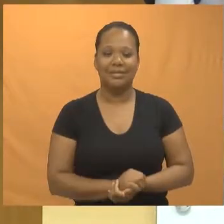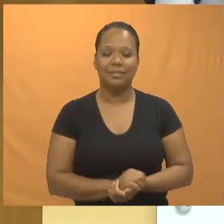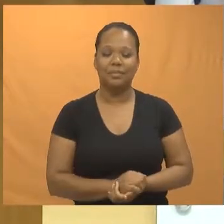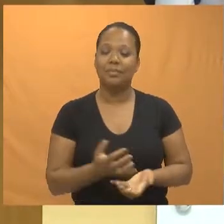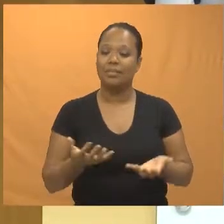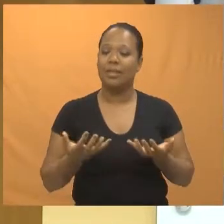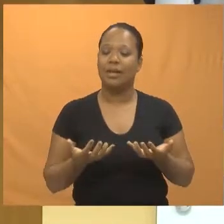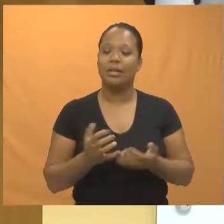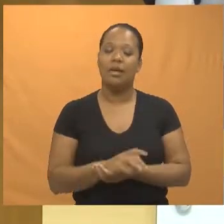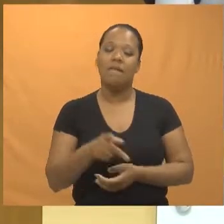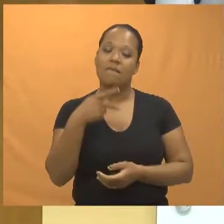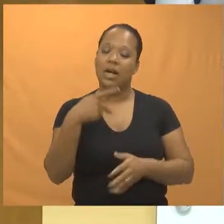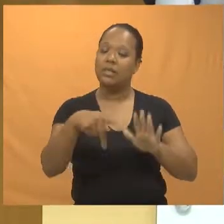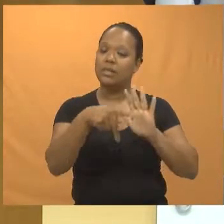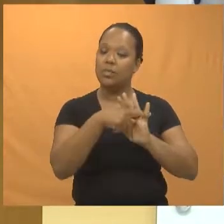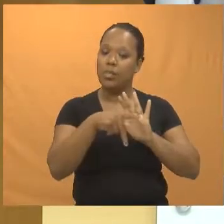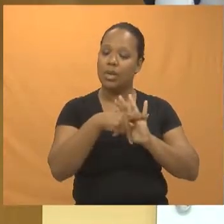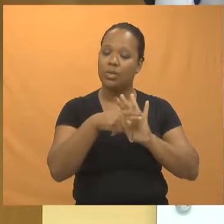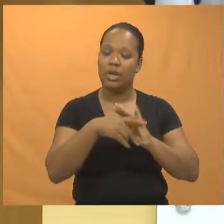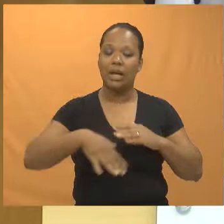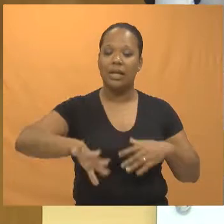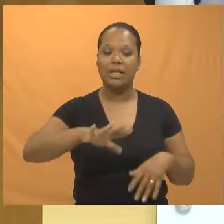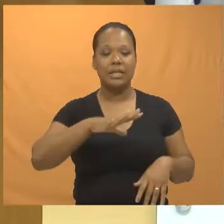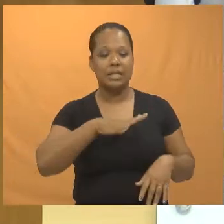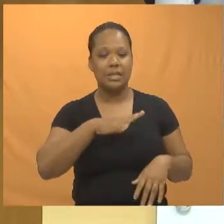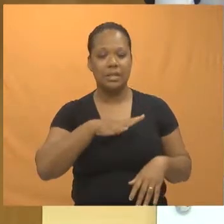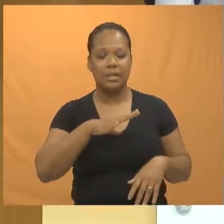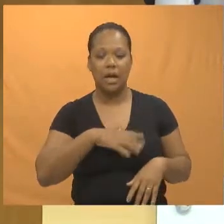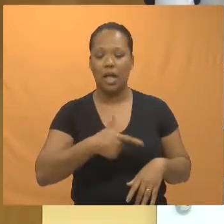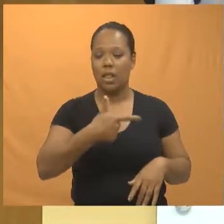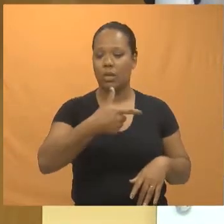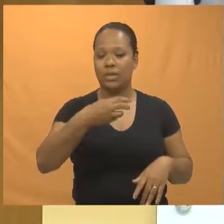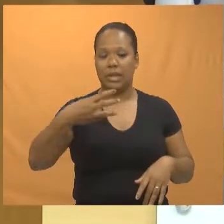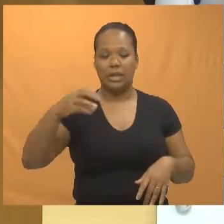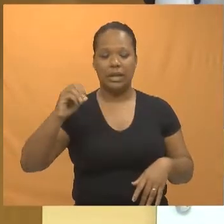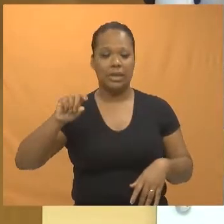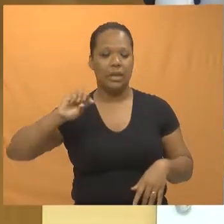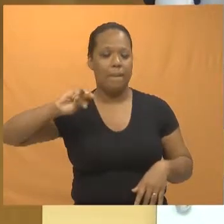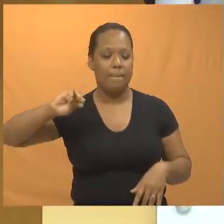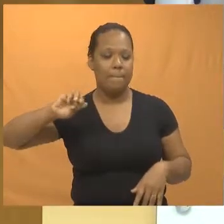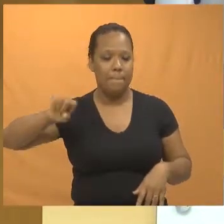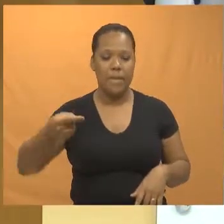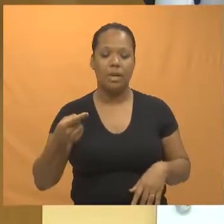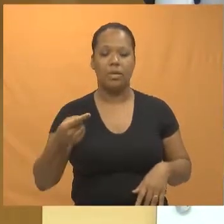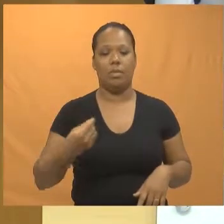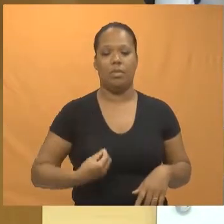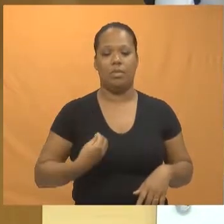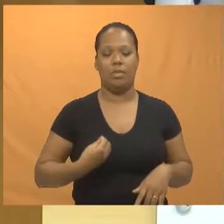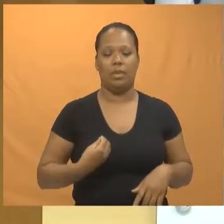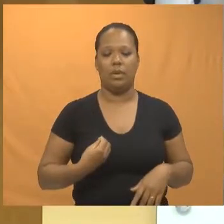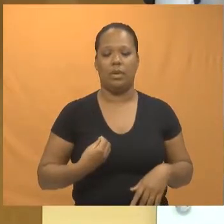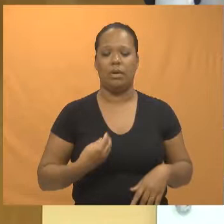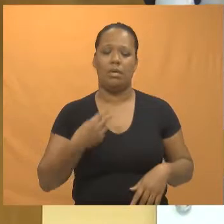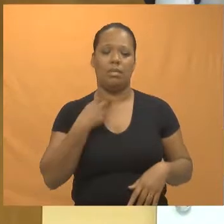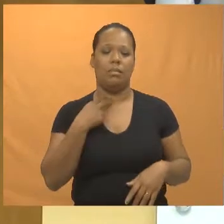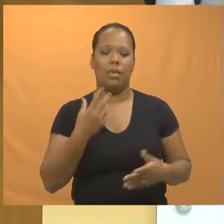Eu queria dizer assim, a respeito desse projeto, que nós estamos aí com uma cidade, vereadora Lucimar, com mais de 230 mil habitantes. Não podemos mais ficar aí à